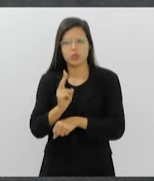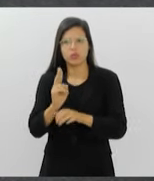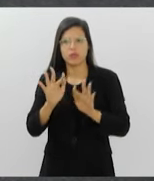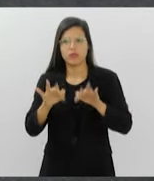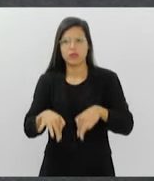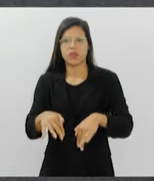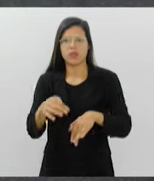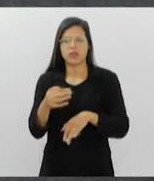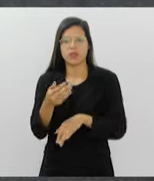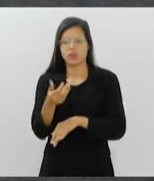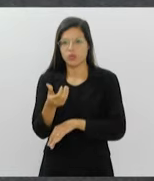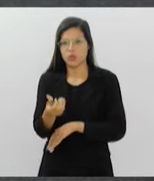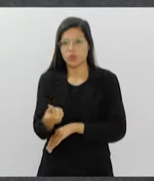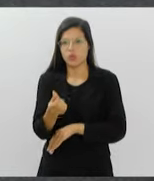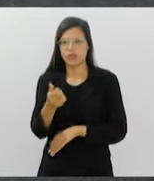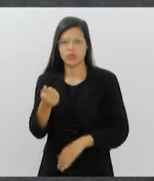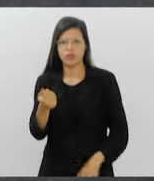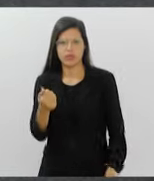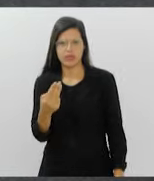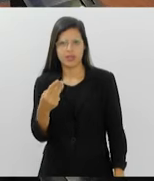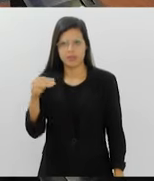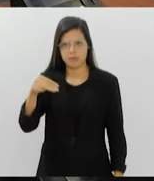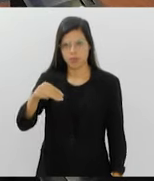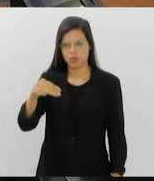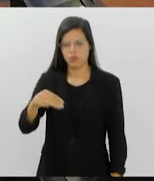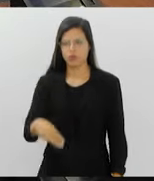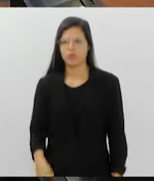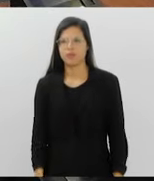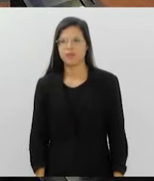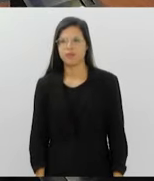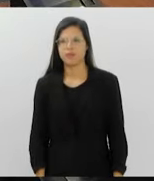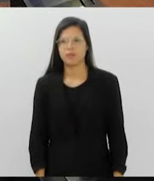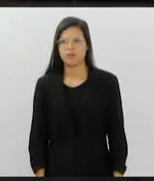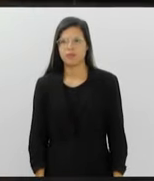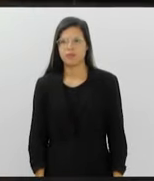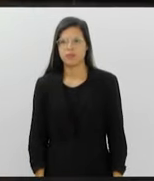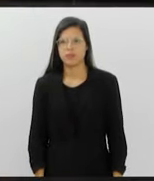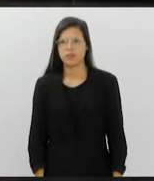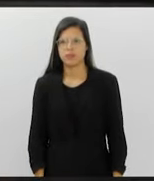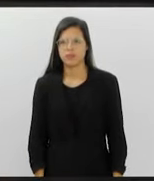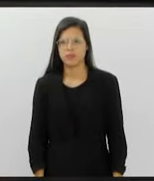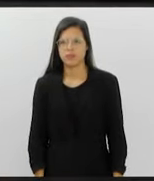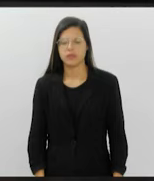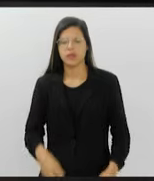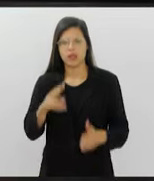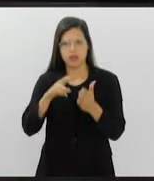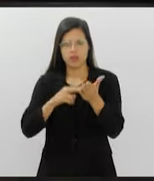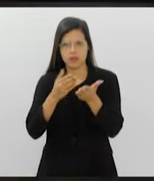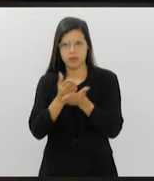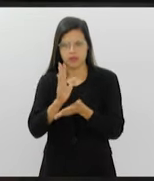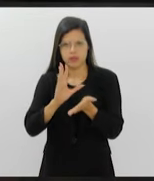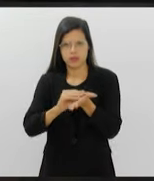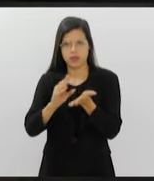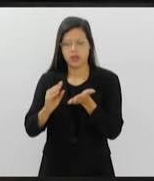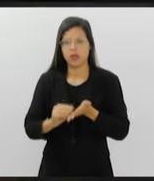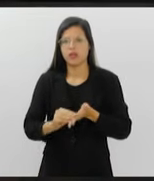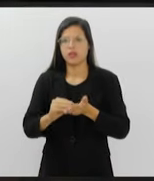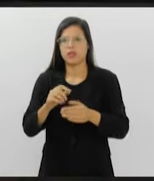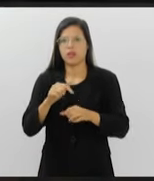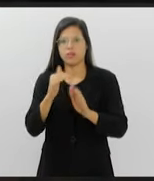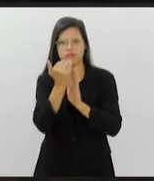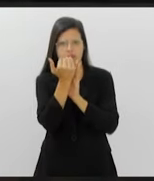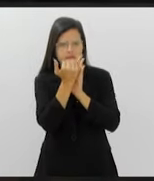encerrada às 16 horas e 13 minutos. Muito obrigado, deputado Bruno Boareto. Lida e aprovada a ata, passa-se a ordem do